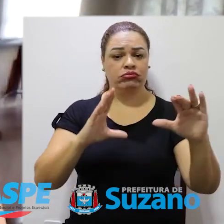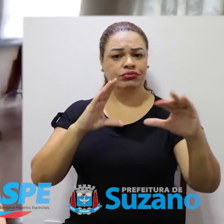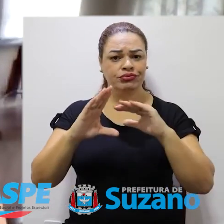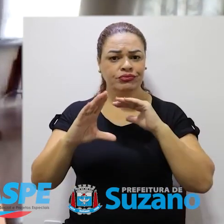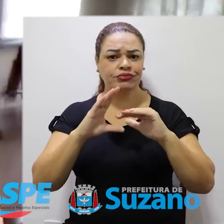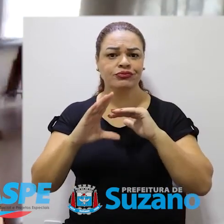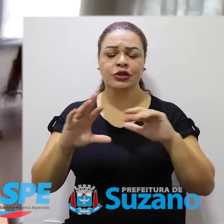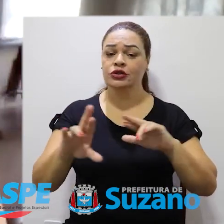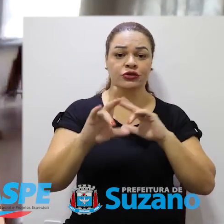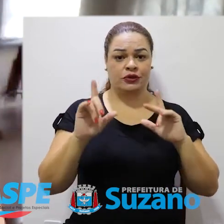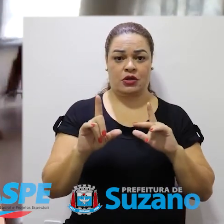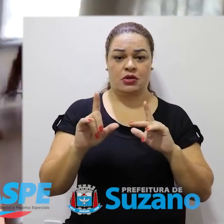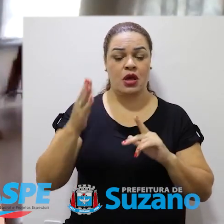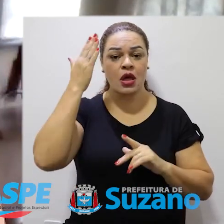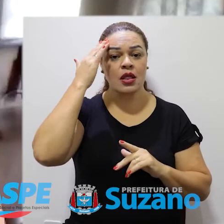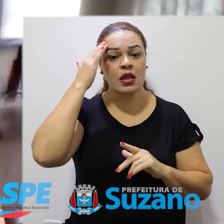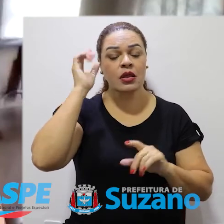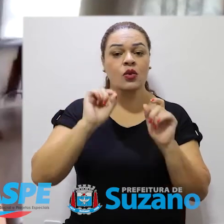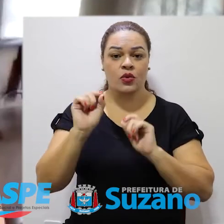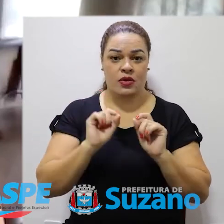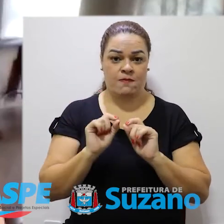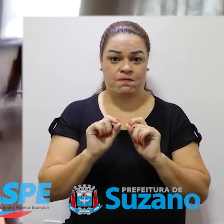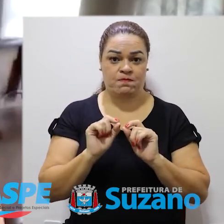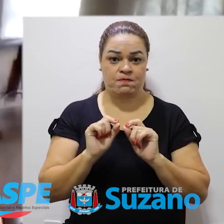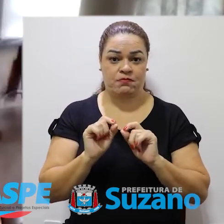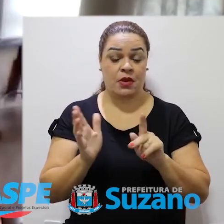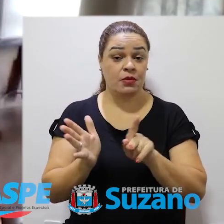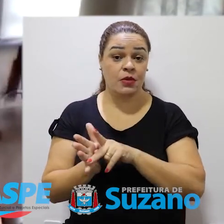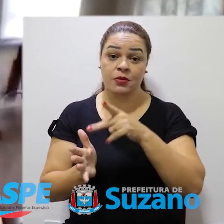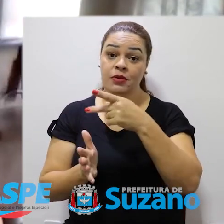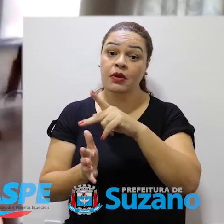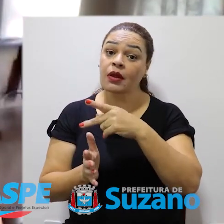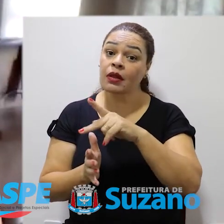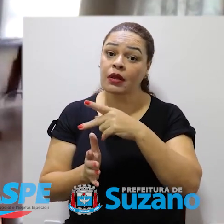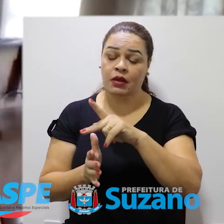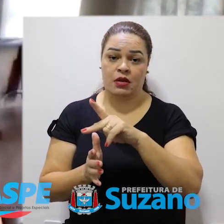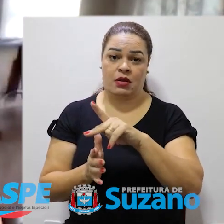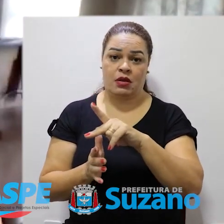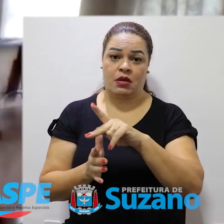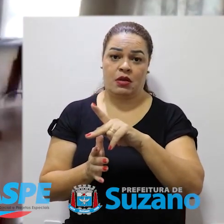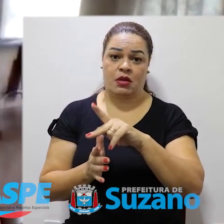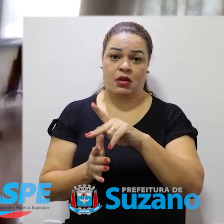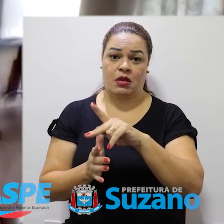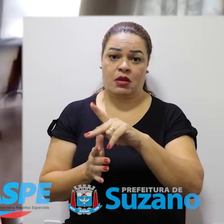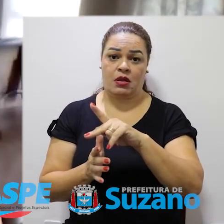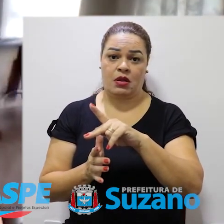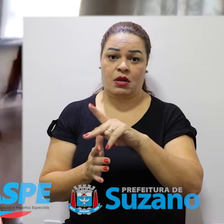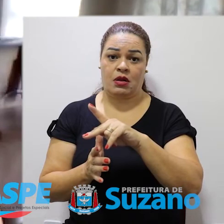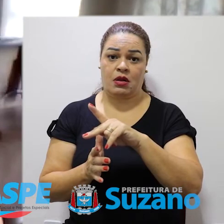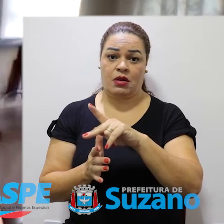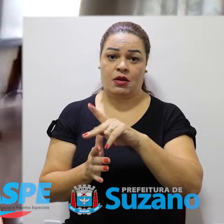diferente. E entender que não é, né, eu acabei de dizer um negócio, mas assim, não é, a gente não pode